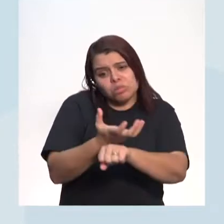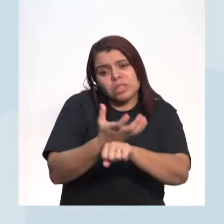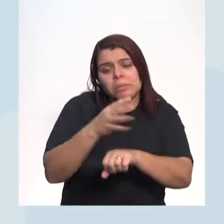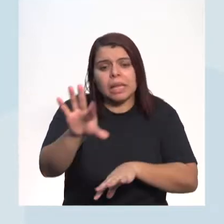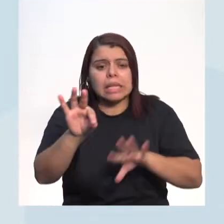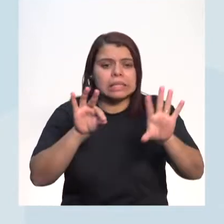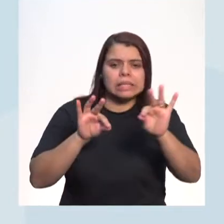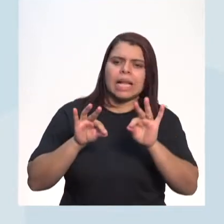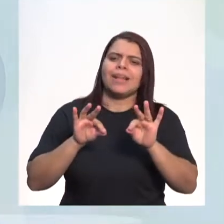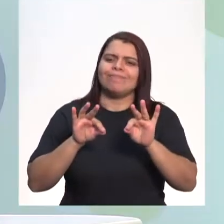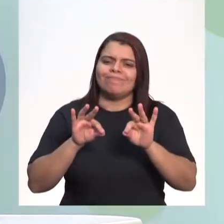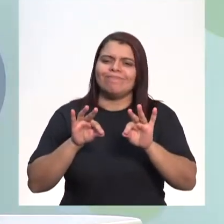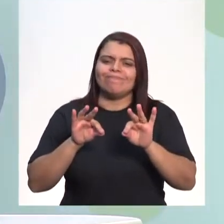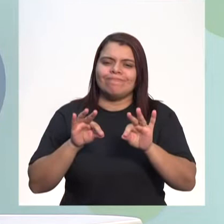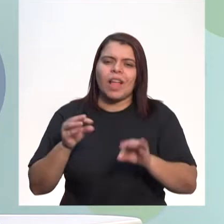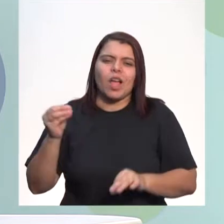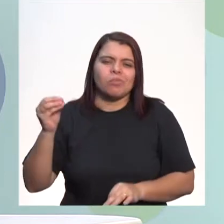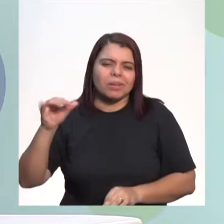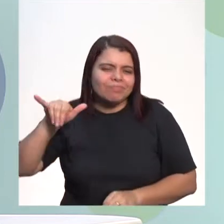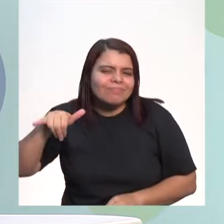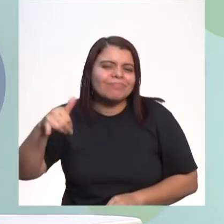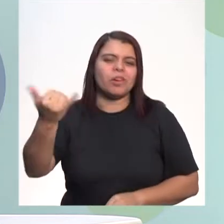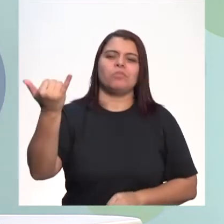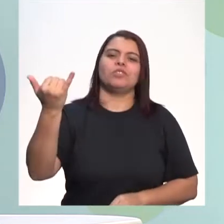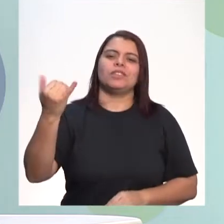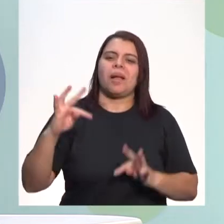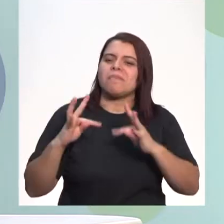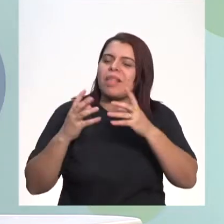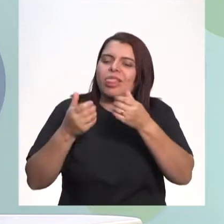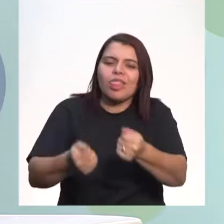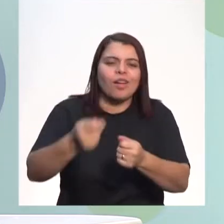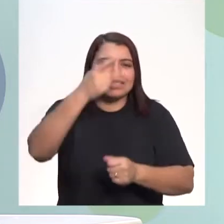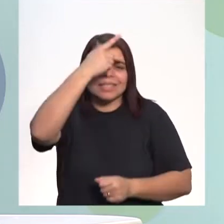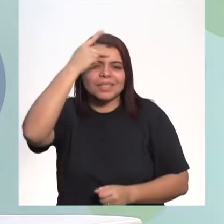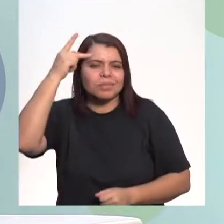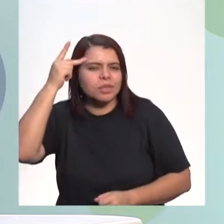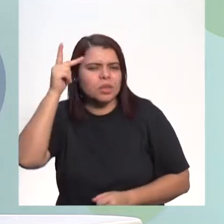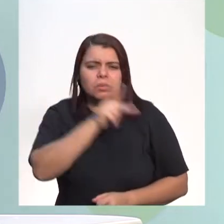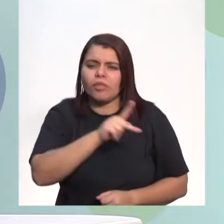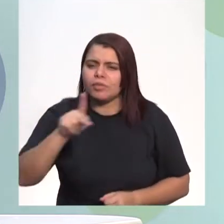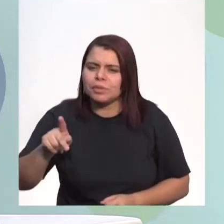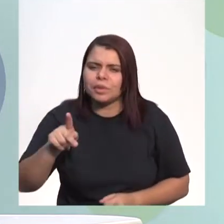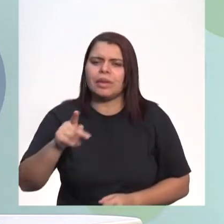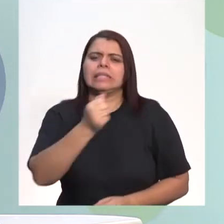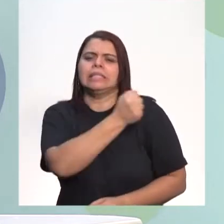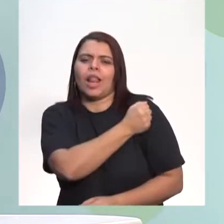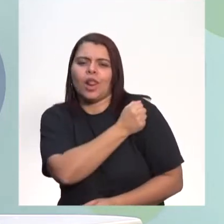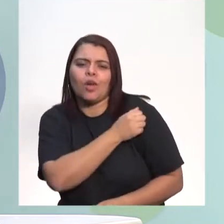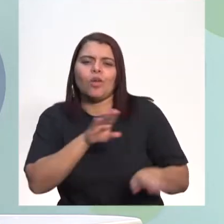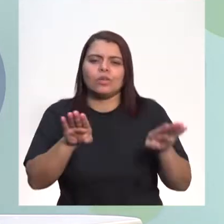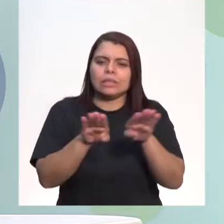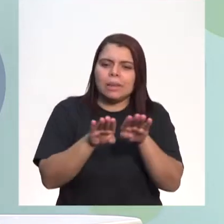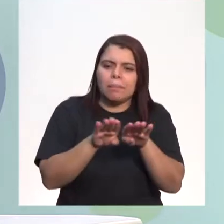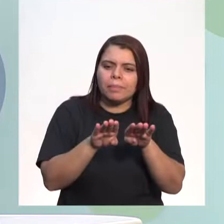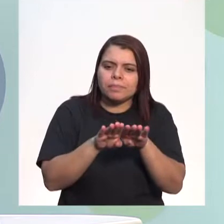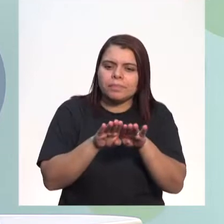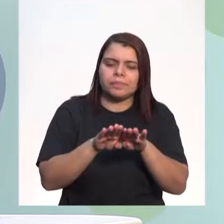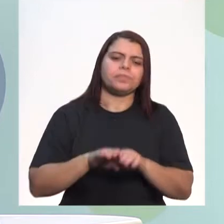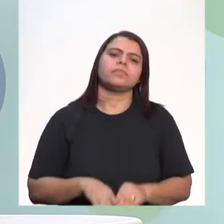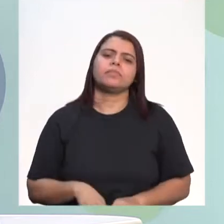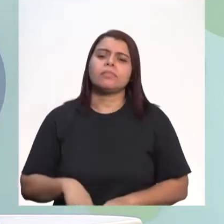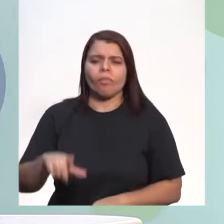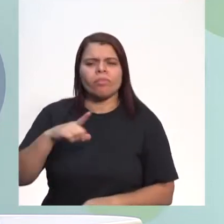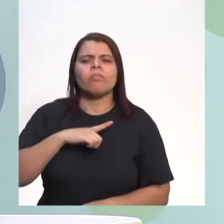todos nós e principalmente para os nossos estudantes. Então, nós temos pautas específicas do Inova Educação. Temos